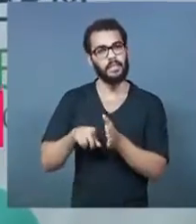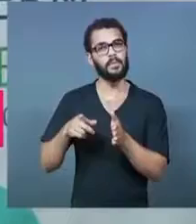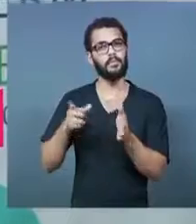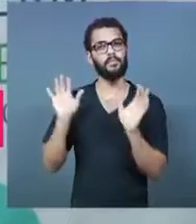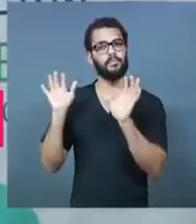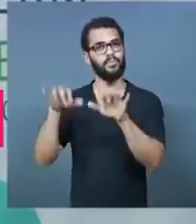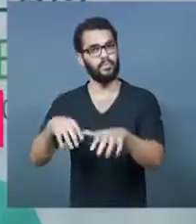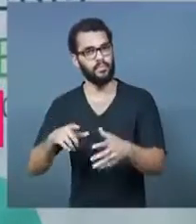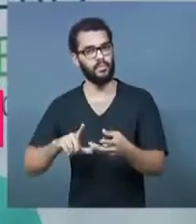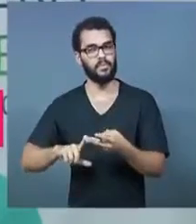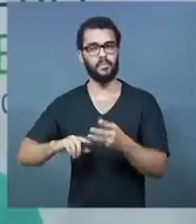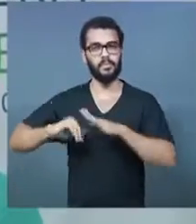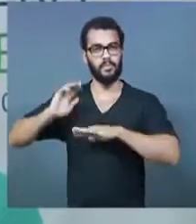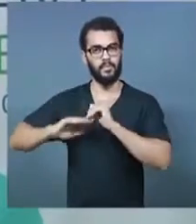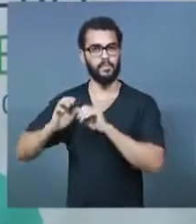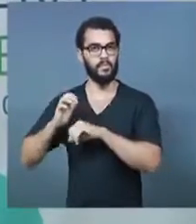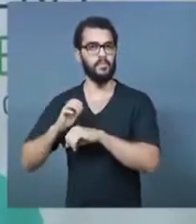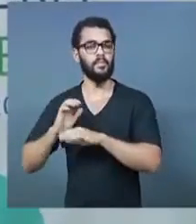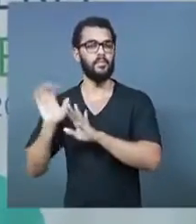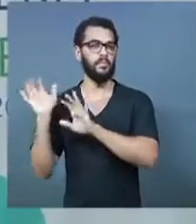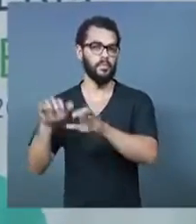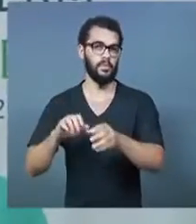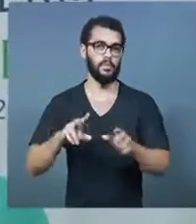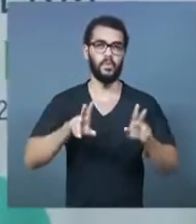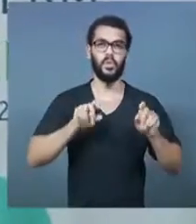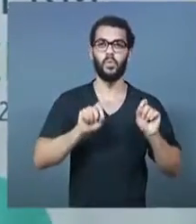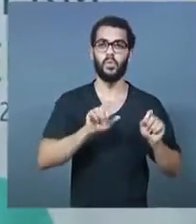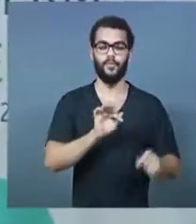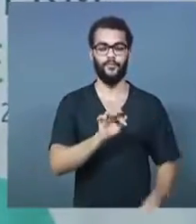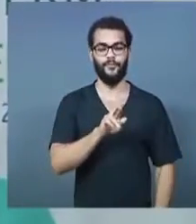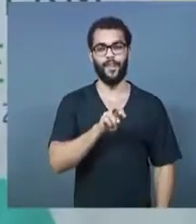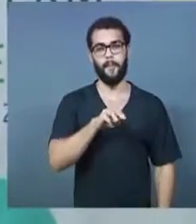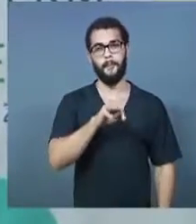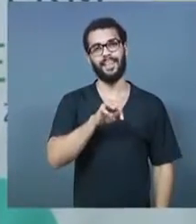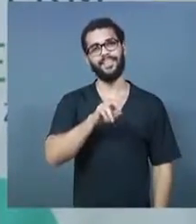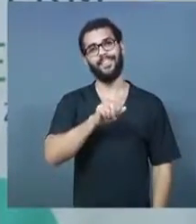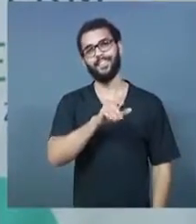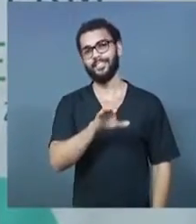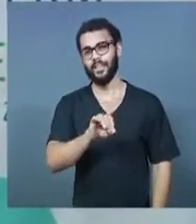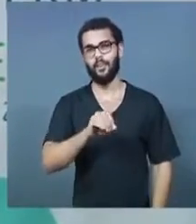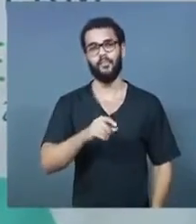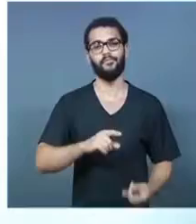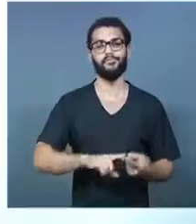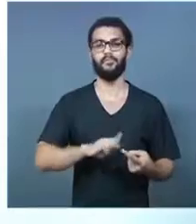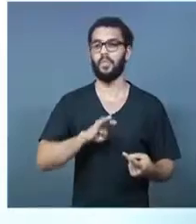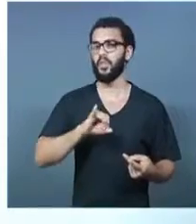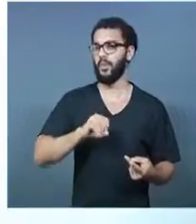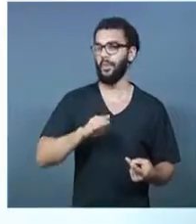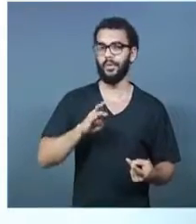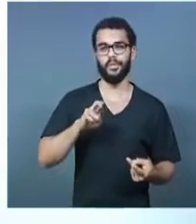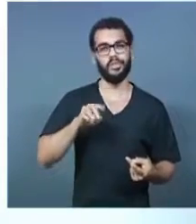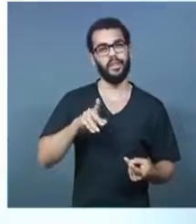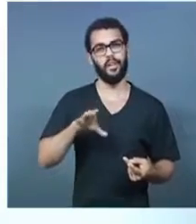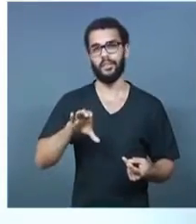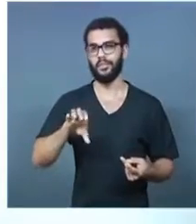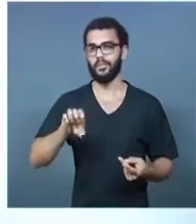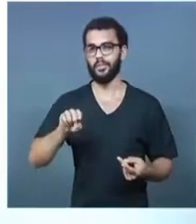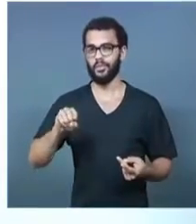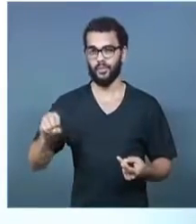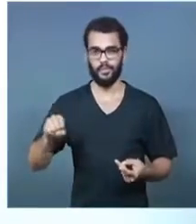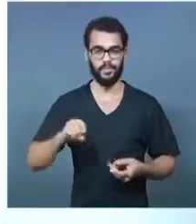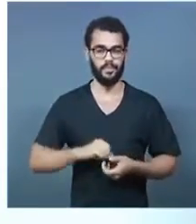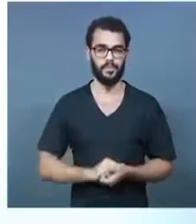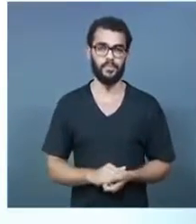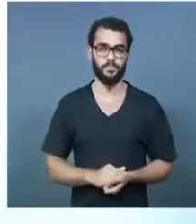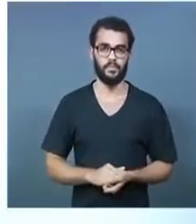para discutir, sobre fermentações, hidrólise enzimáticas e bioprocessos. Doutora Ângela é